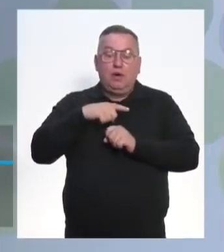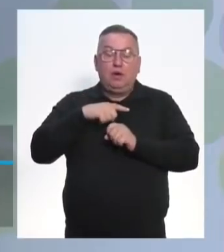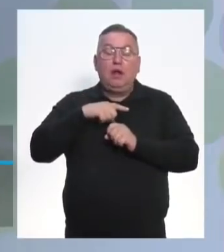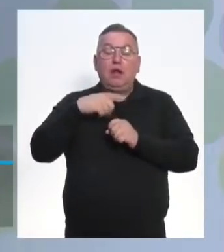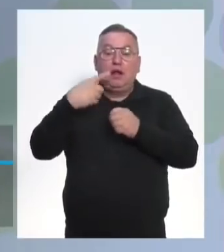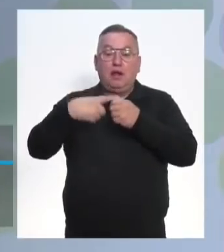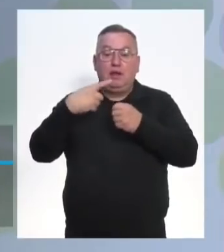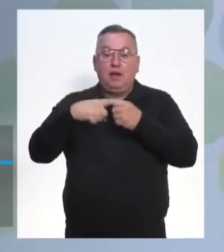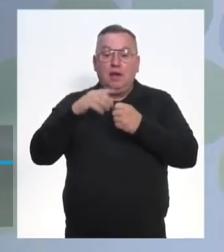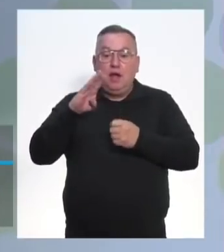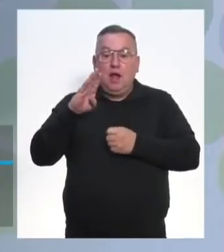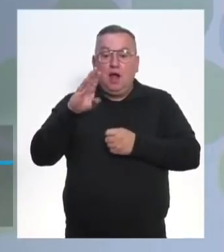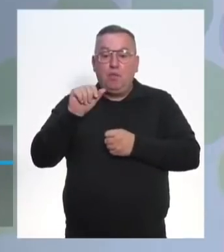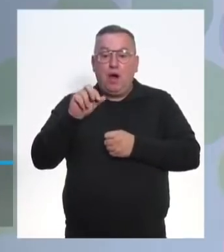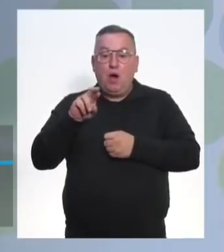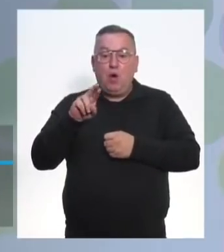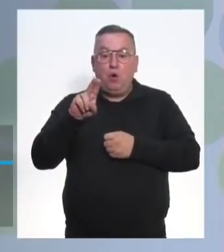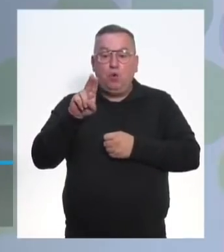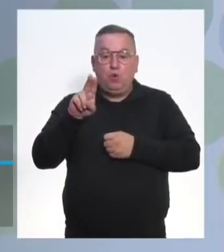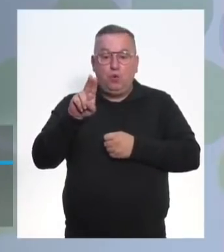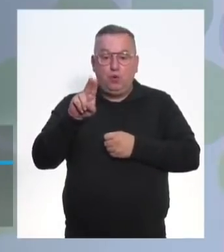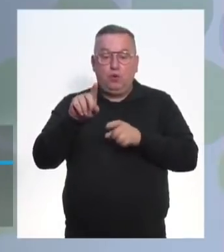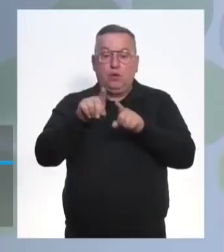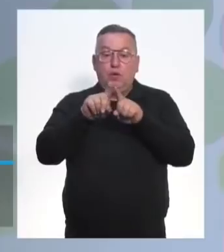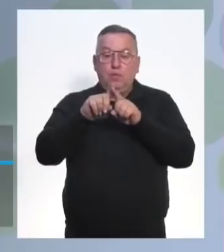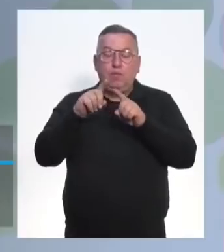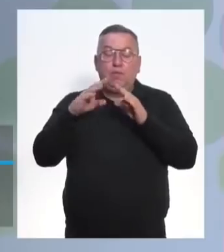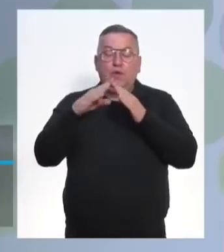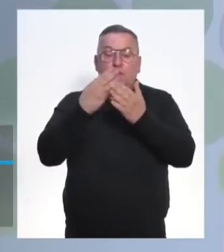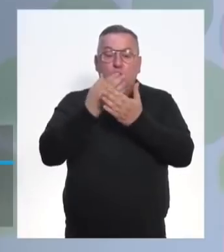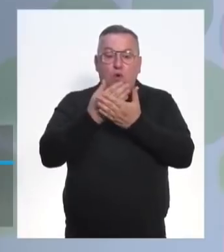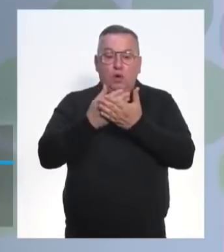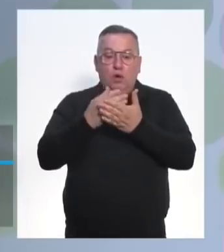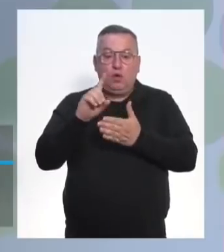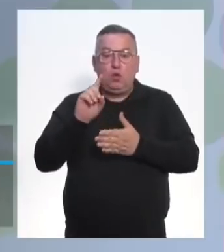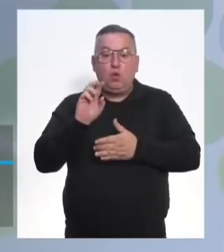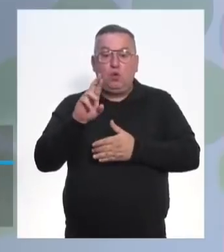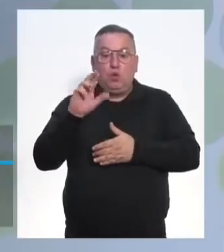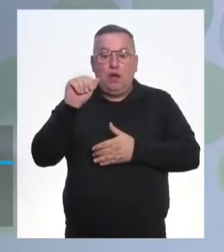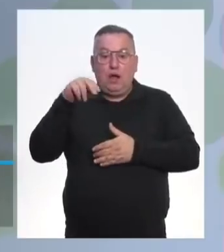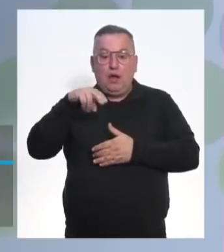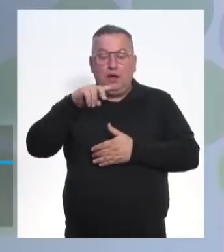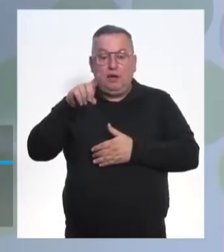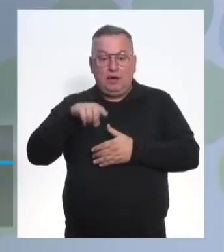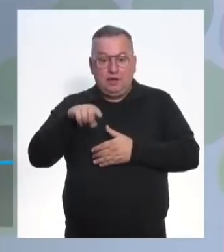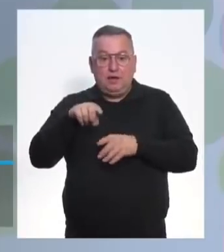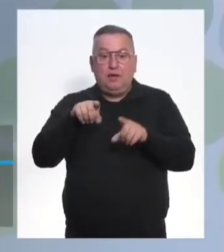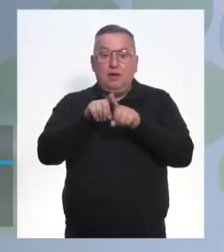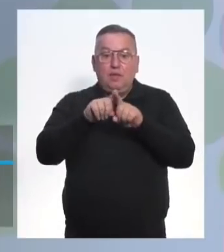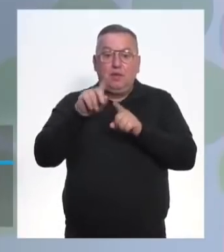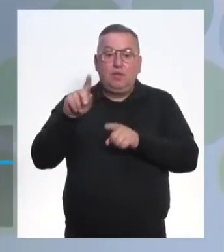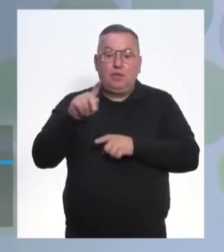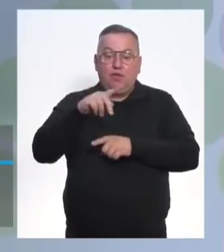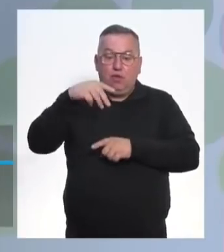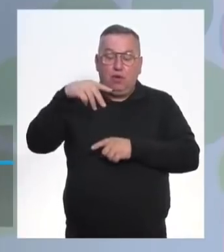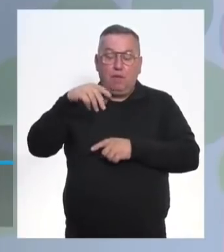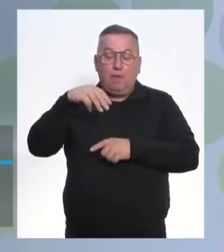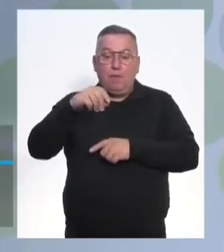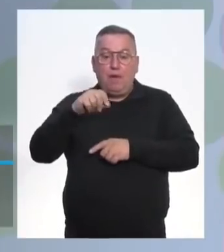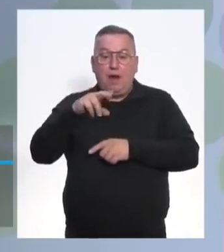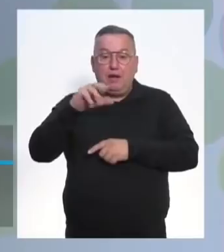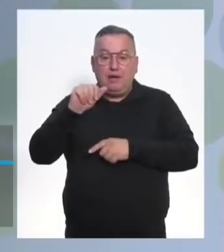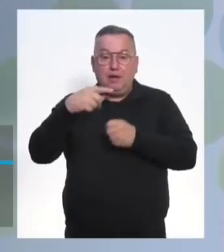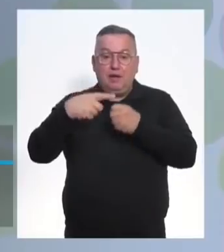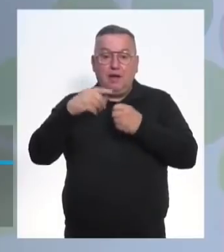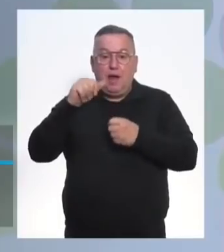ó, Escola Dr. Anis da Doubles. Professora Paula. Professora Márcia, de